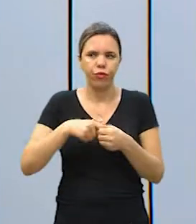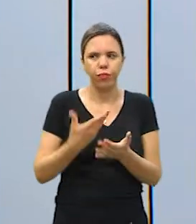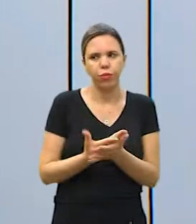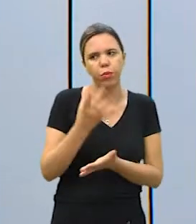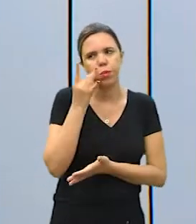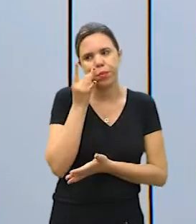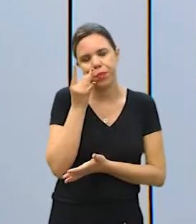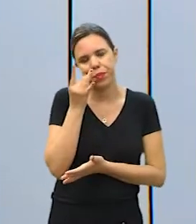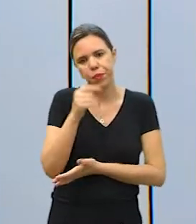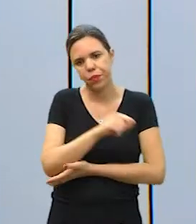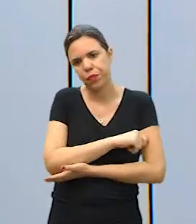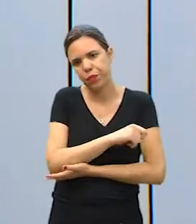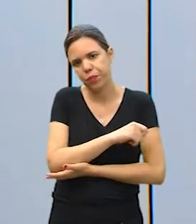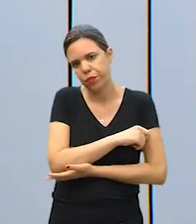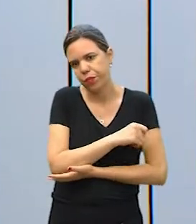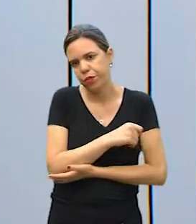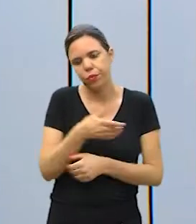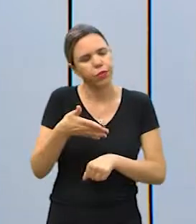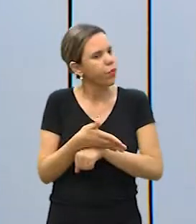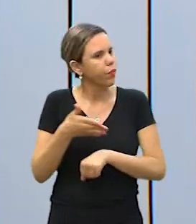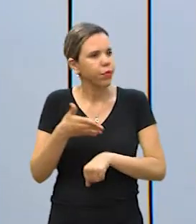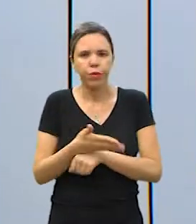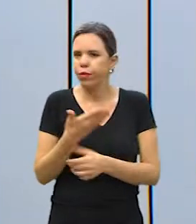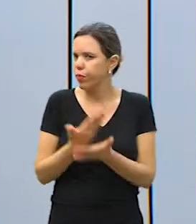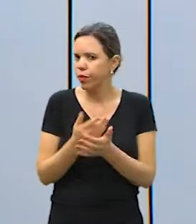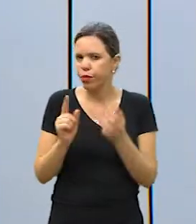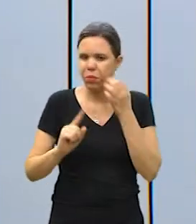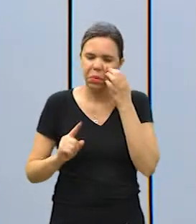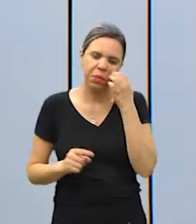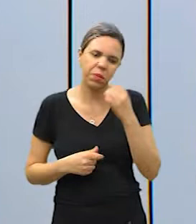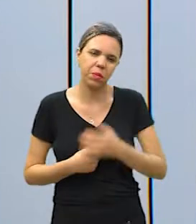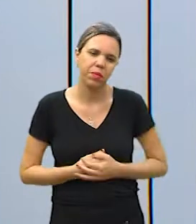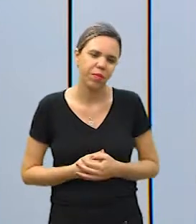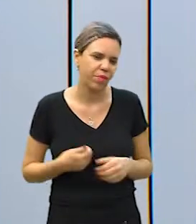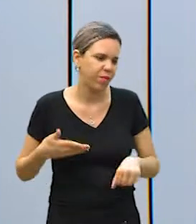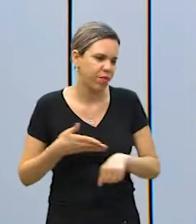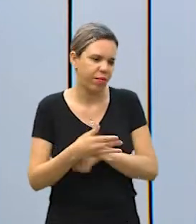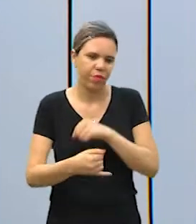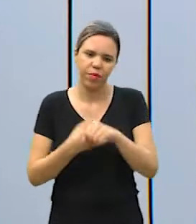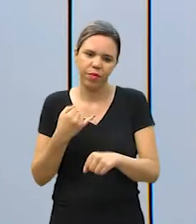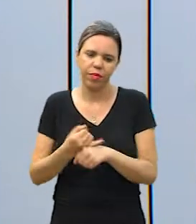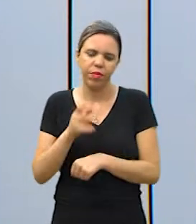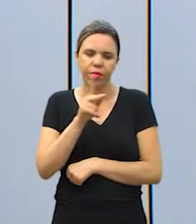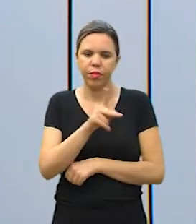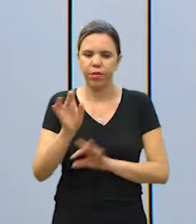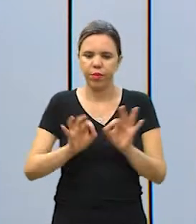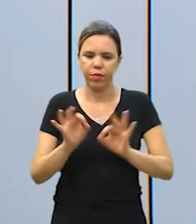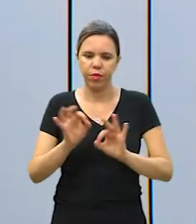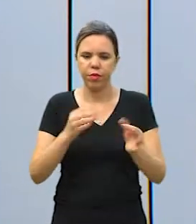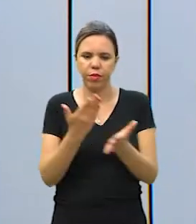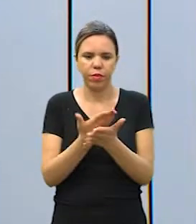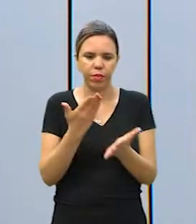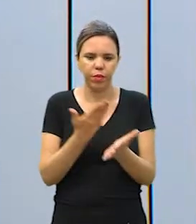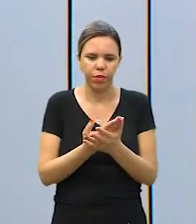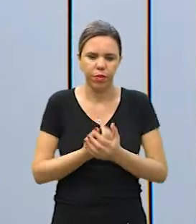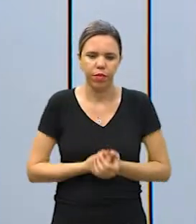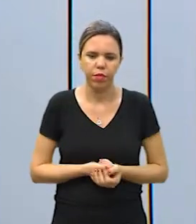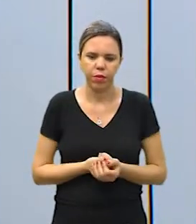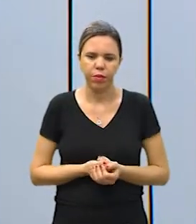às aulas, de alunos que não participavam das aulas, não entravam nas aulas, o professor preparava a